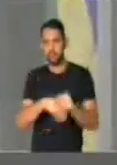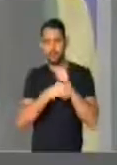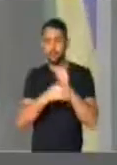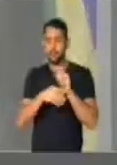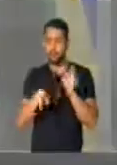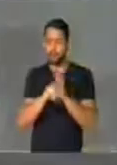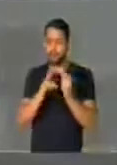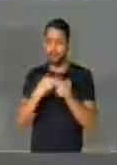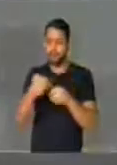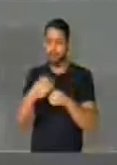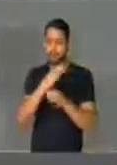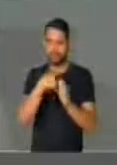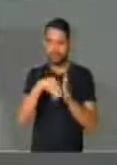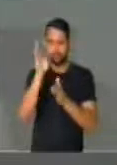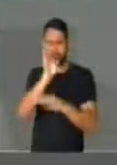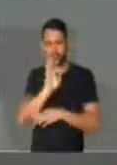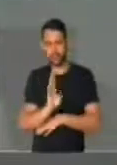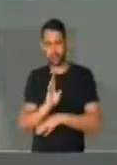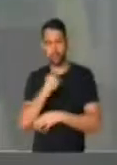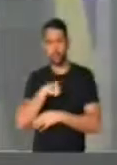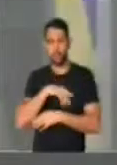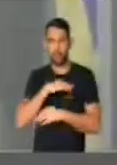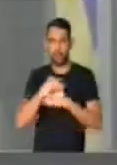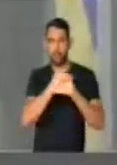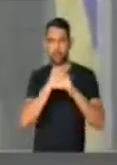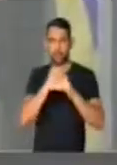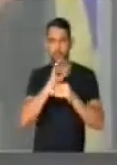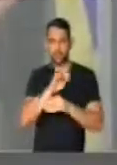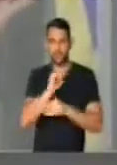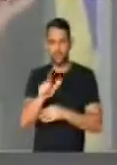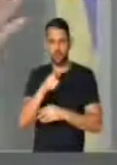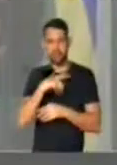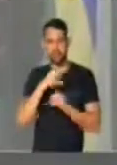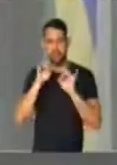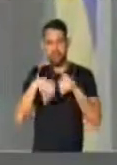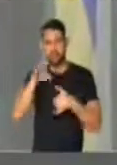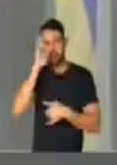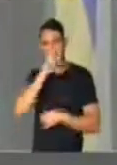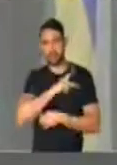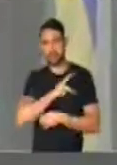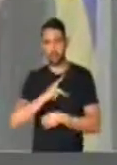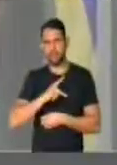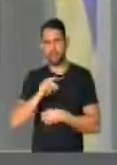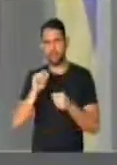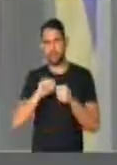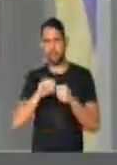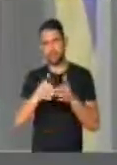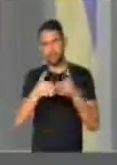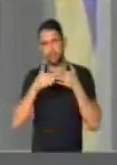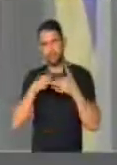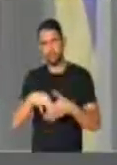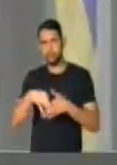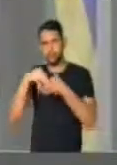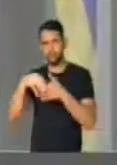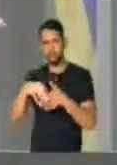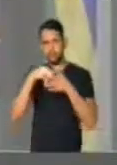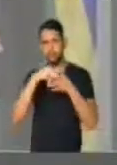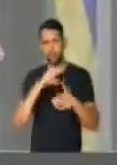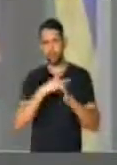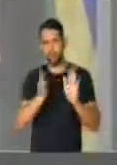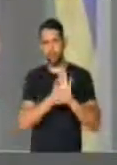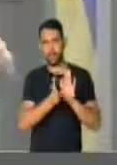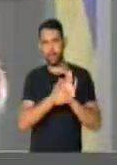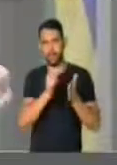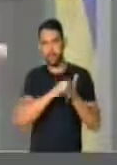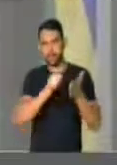aos municípios de todo o Brasil justiça fiscal. Por último, senhor presidente, eu faço um apelo aos líderes. Eu estou